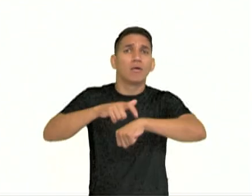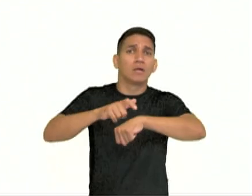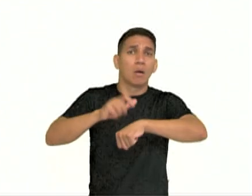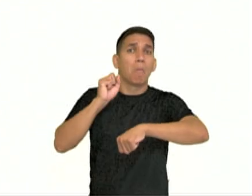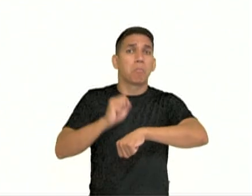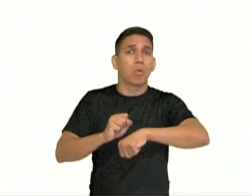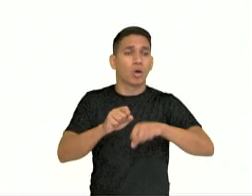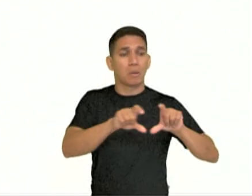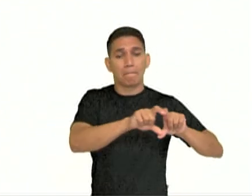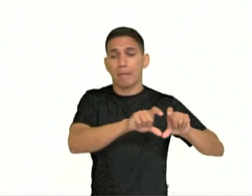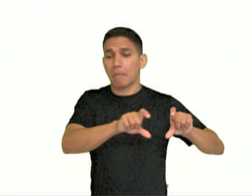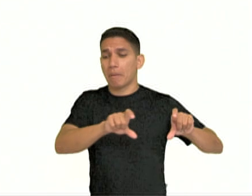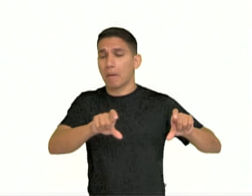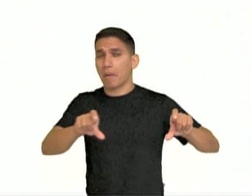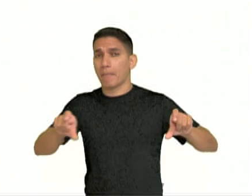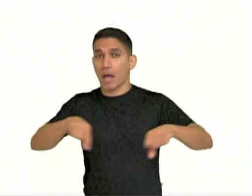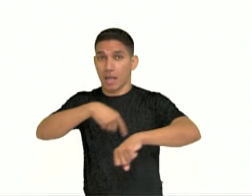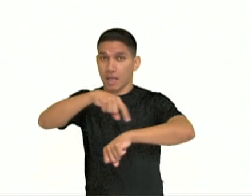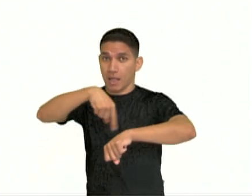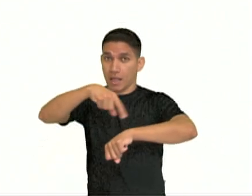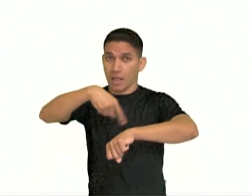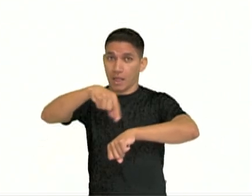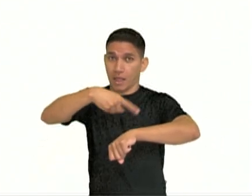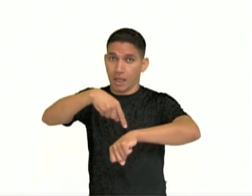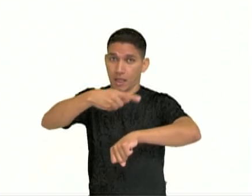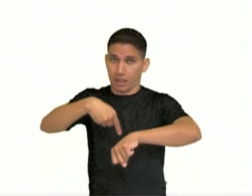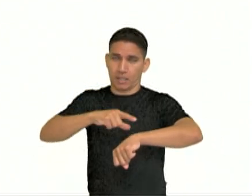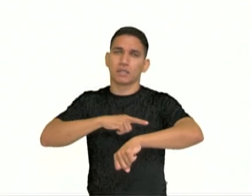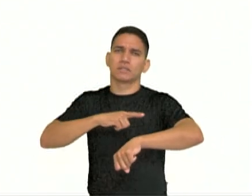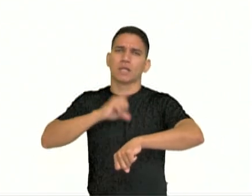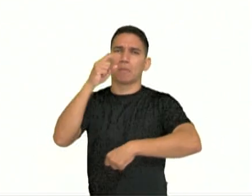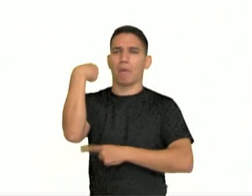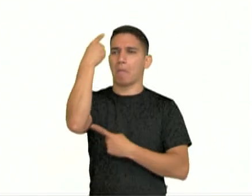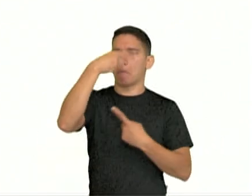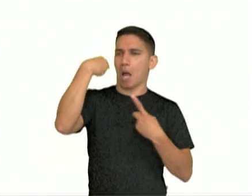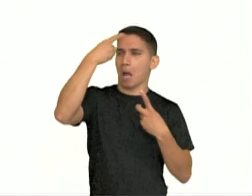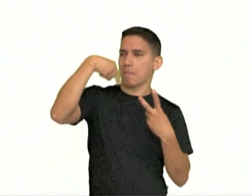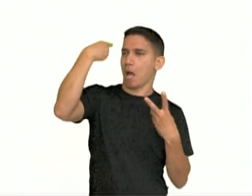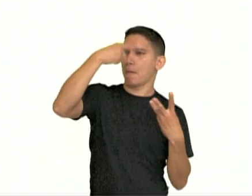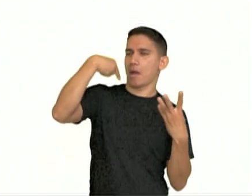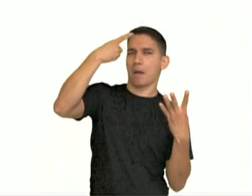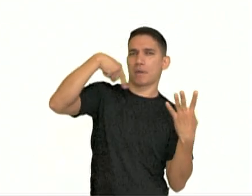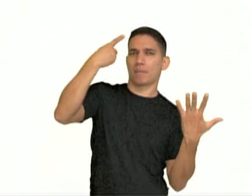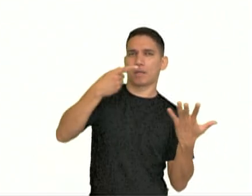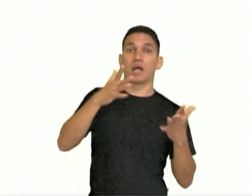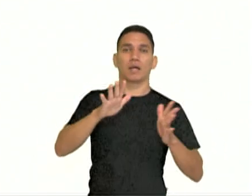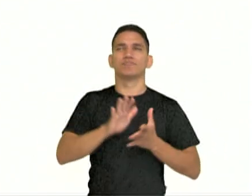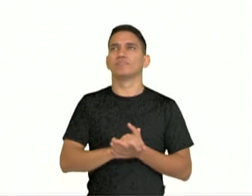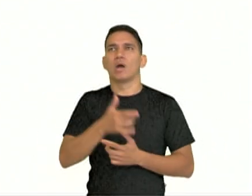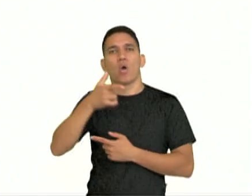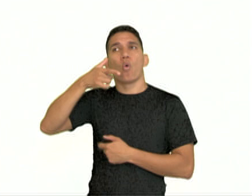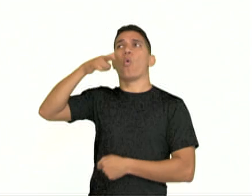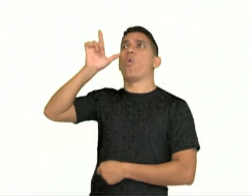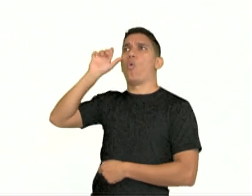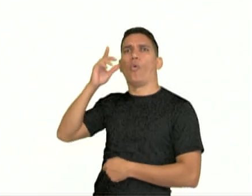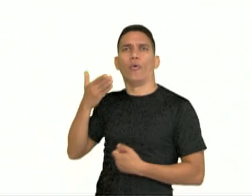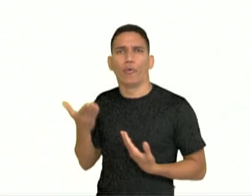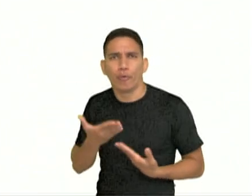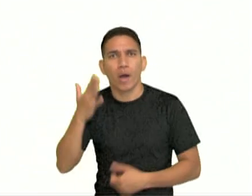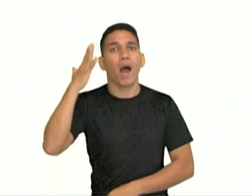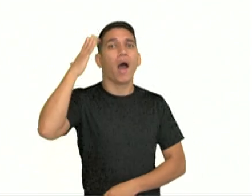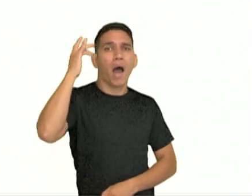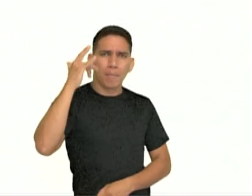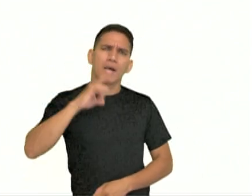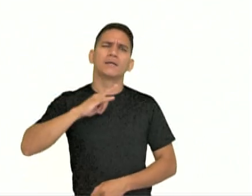ser cronológico, né? Que envolve as horas, né? Aquela evolução, né? Ontem, hoje, amanhã. Então tem